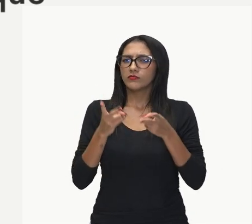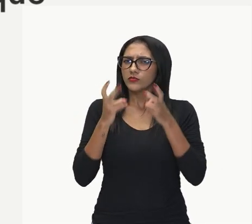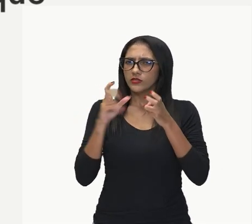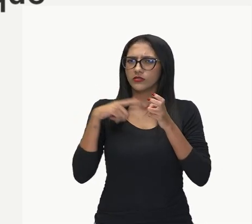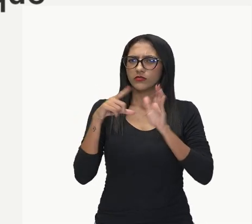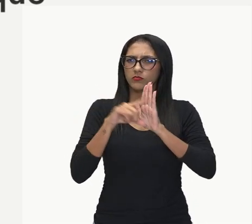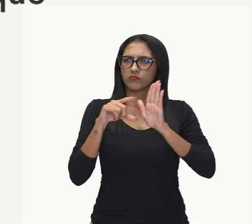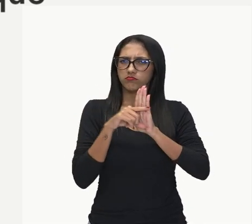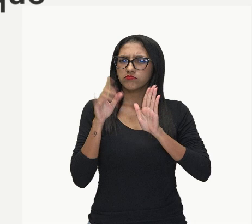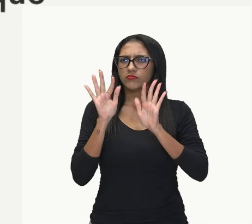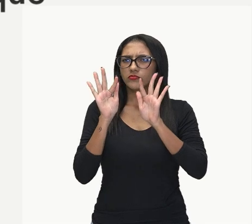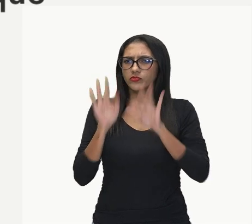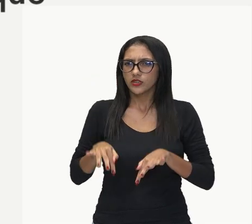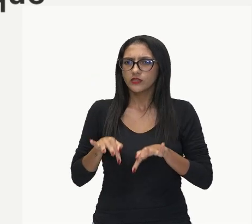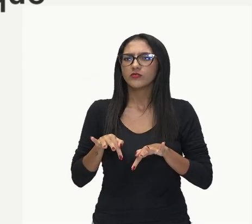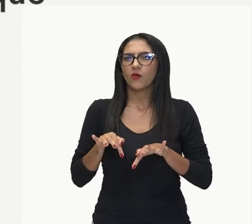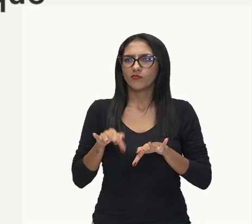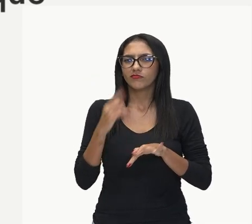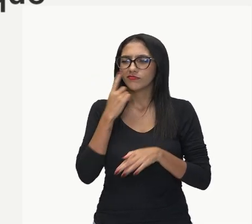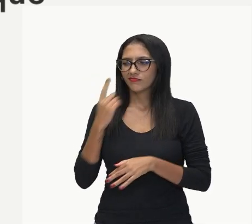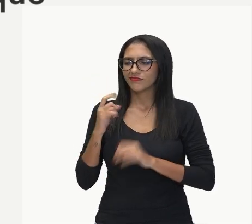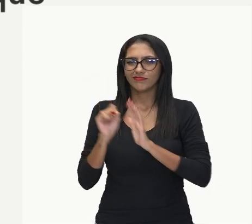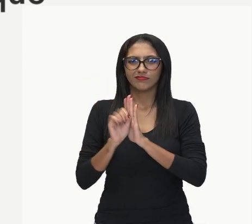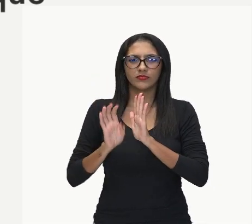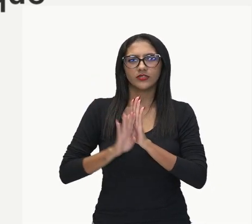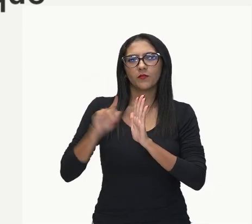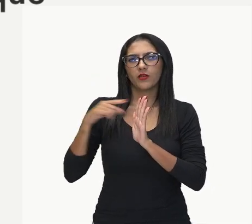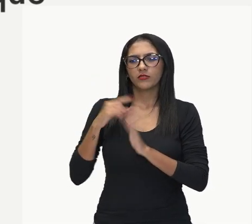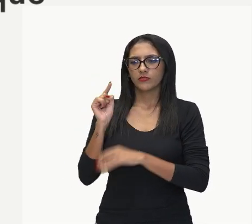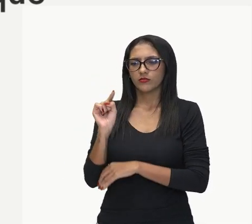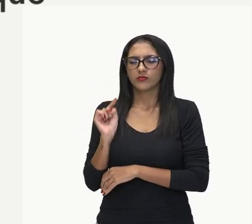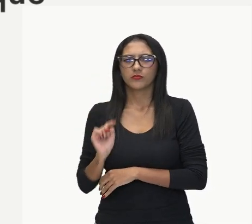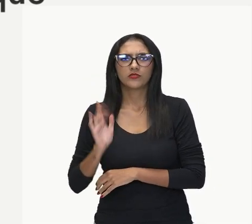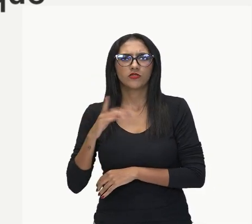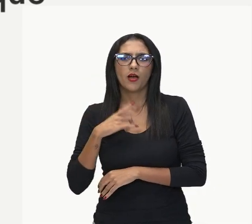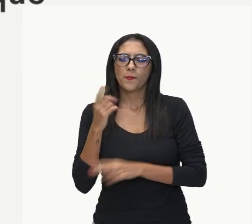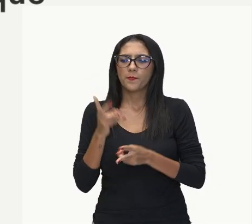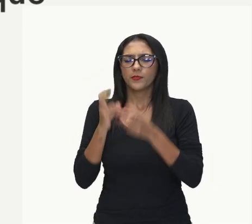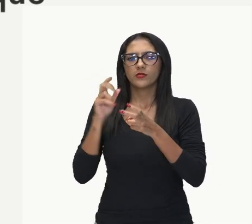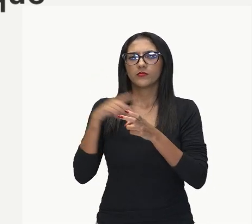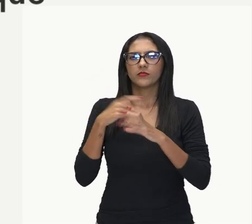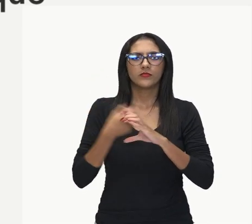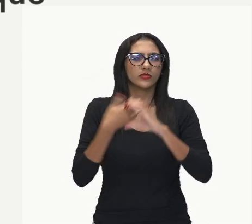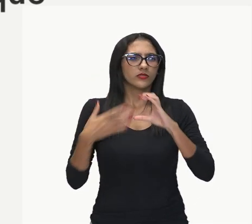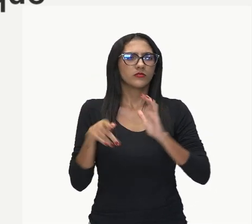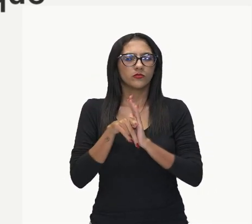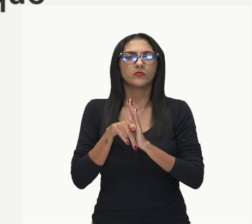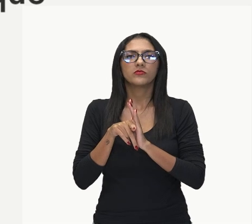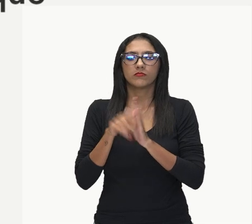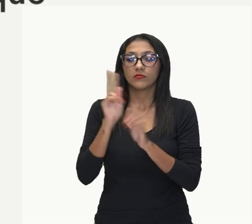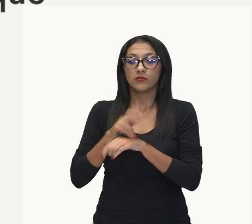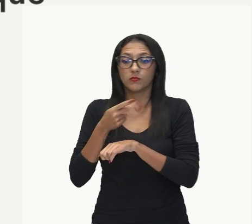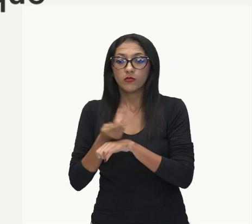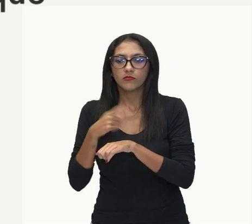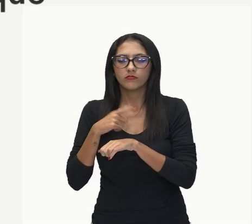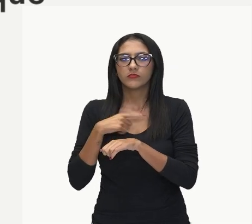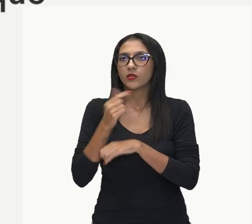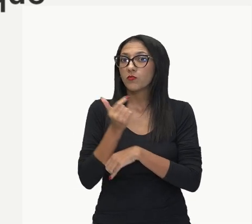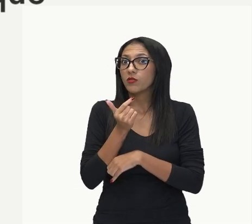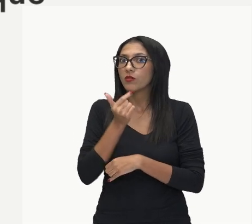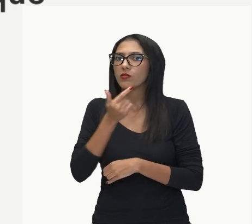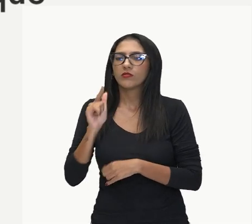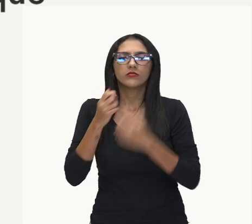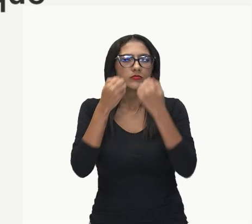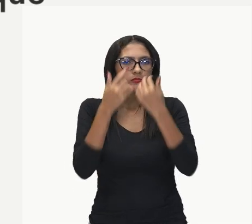terminou aqui, com os 2 pontos, certo? Isso já dá ideia, já dá indício de que será acrescentada aí uma fala, e uma